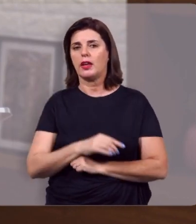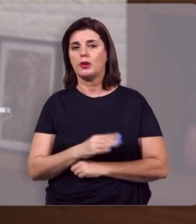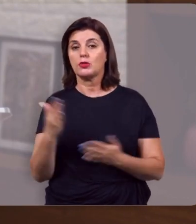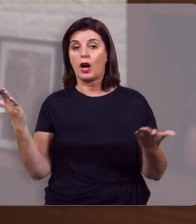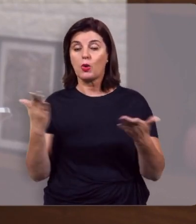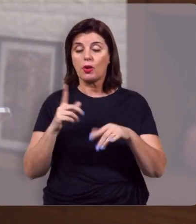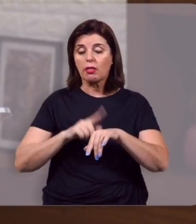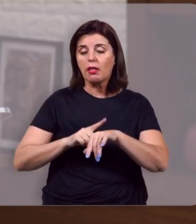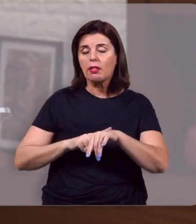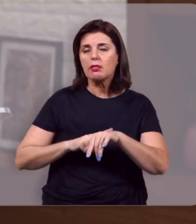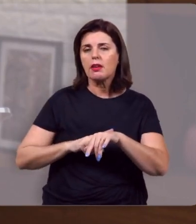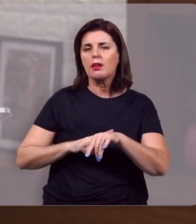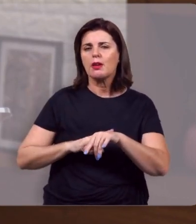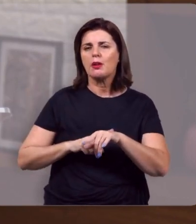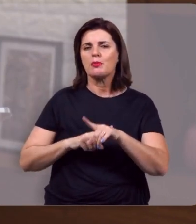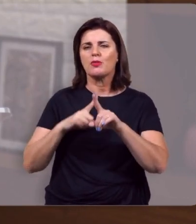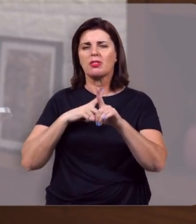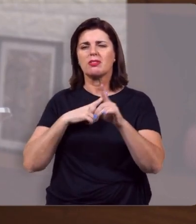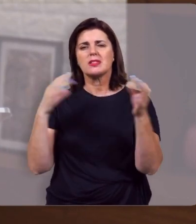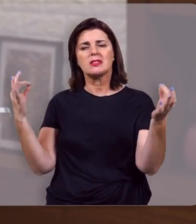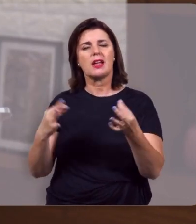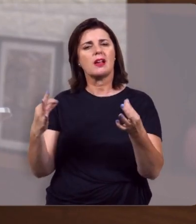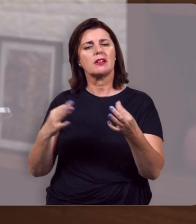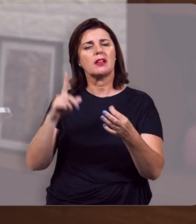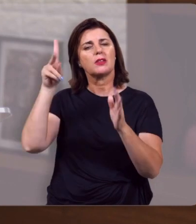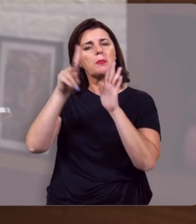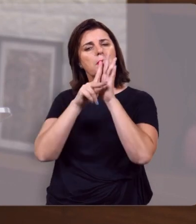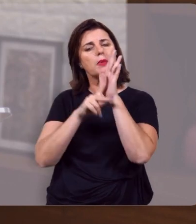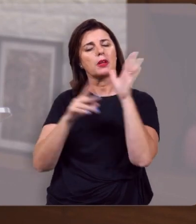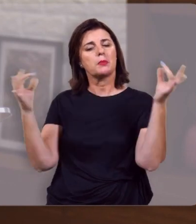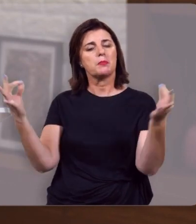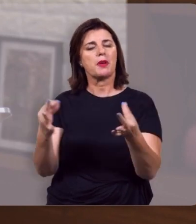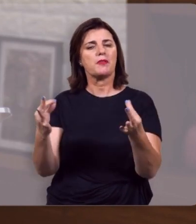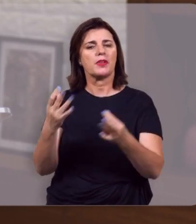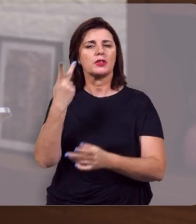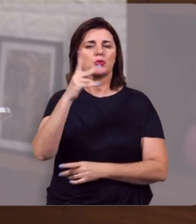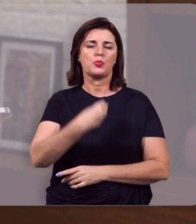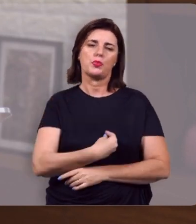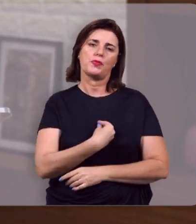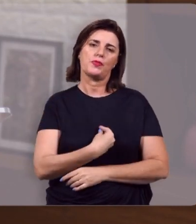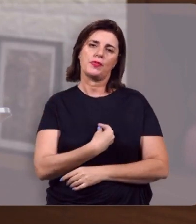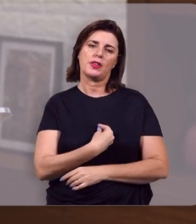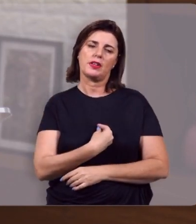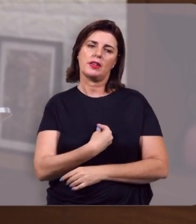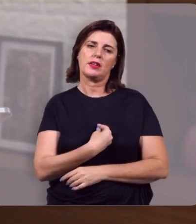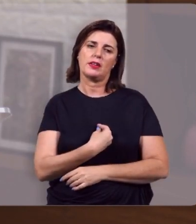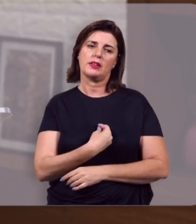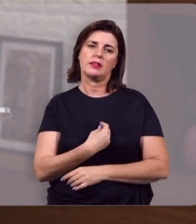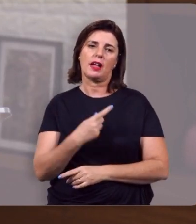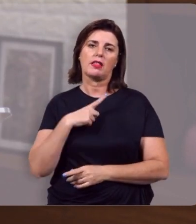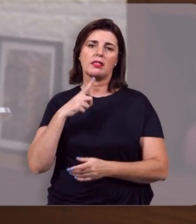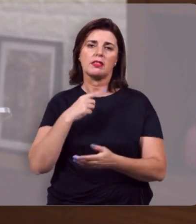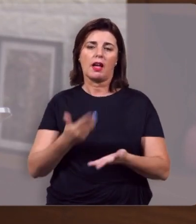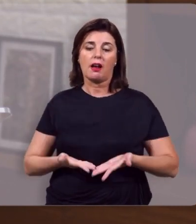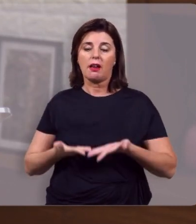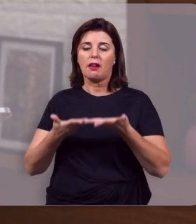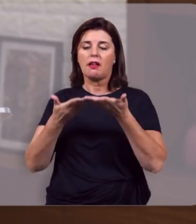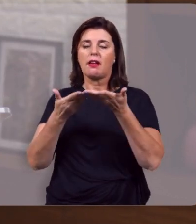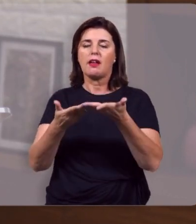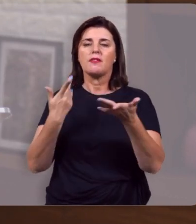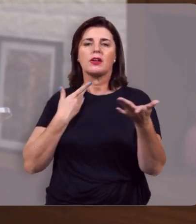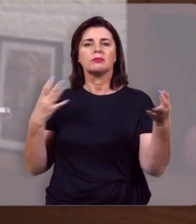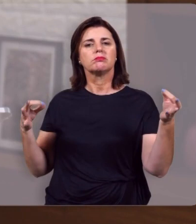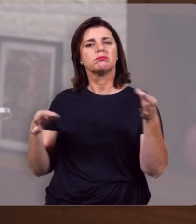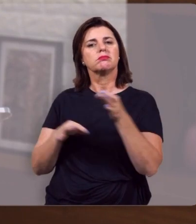hora de você ter a certeza de que Deus tem um plano perfeito na sua vida e Ele está levando este